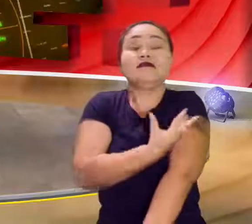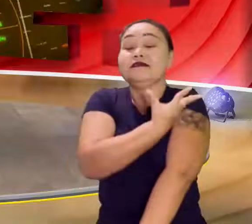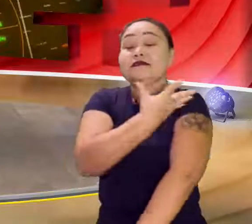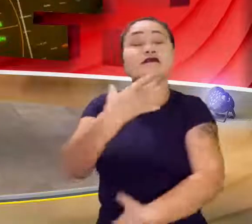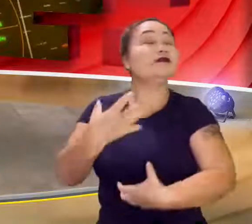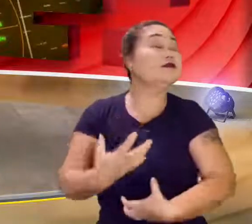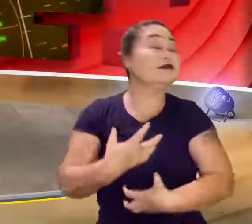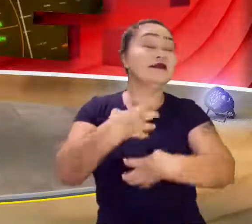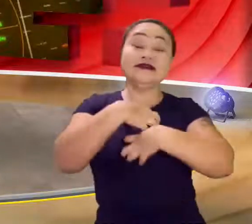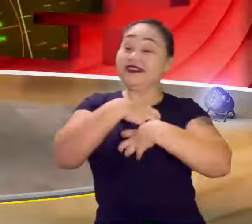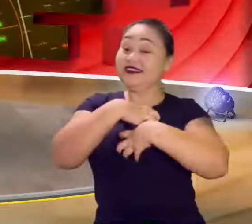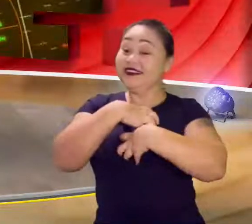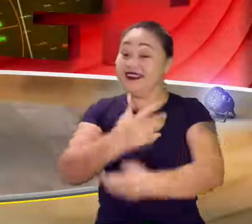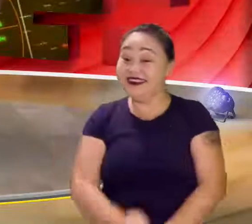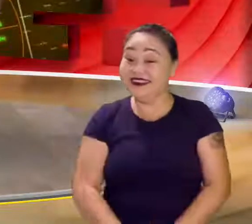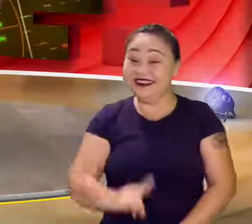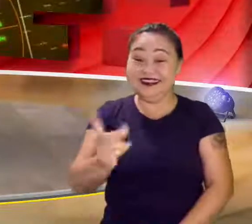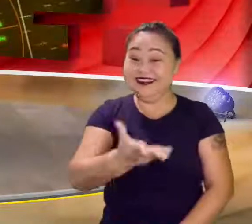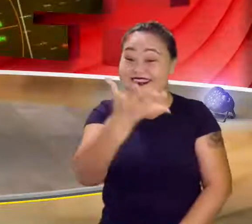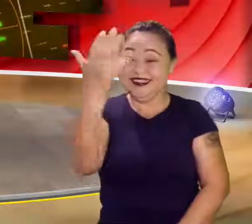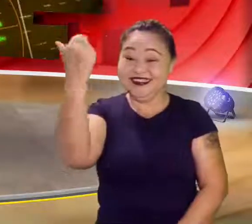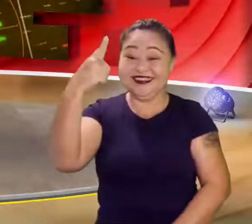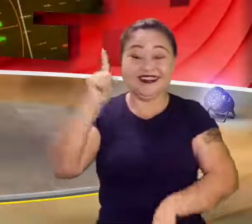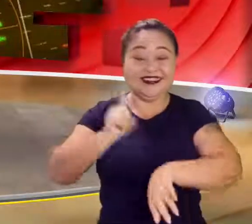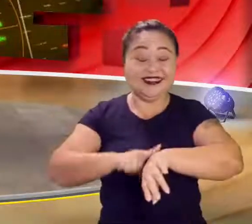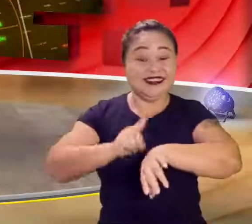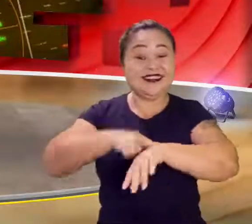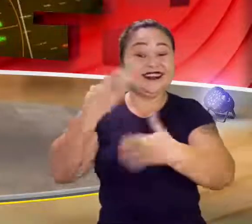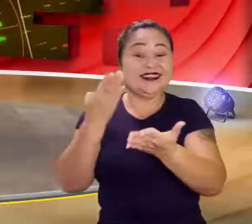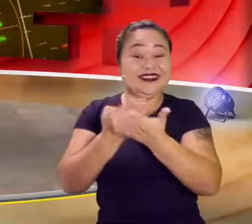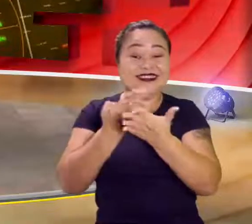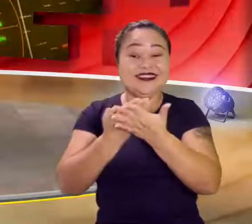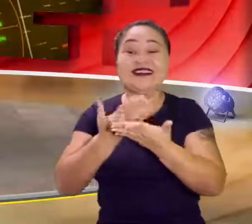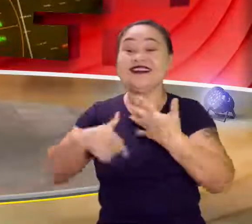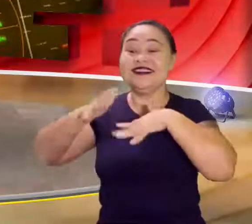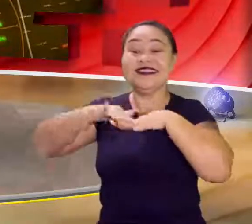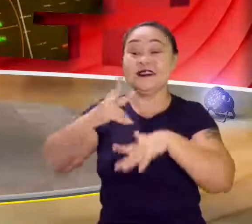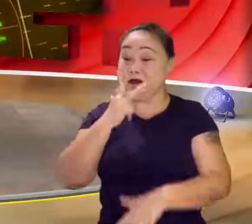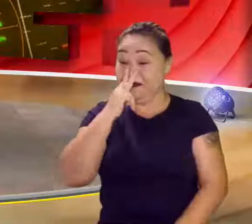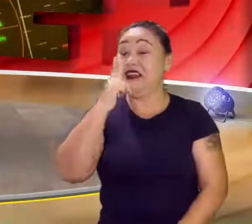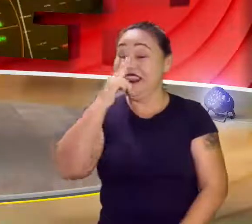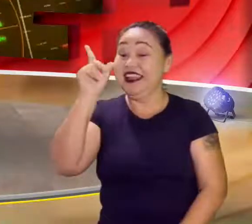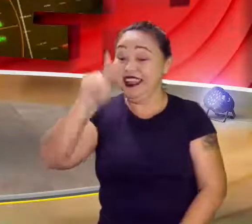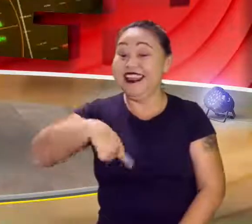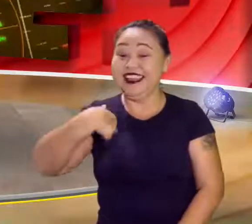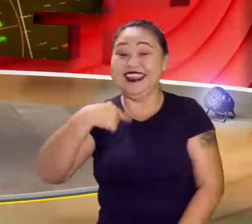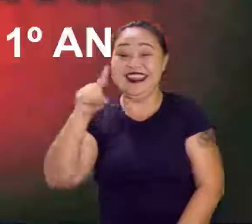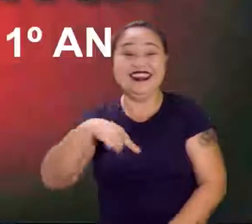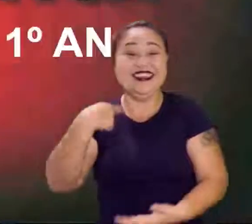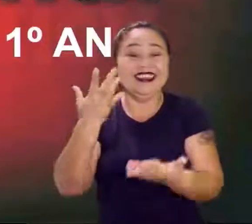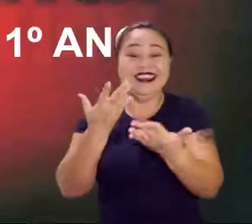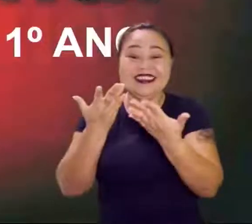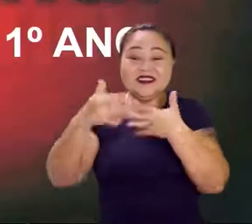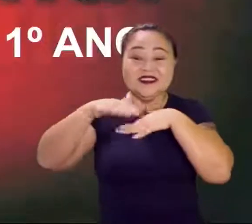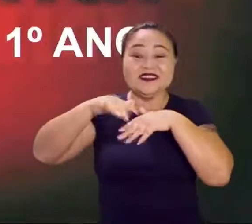emoções sentindo. Vamos lá, é hora de aula de matemática, nem parece, mas é. Vamos lá então,